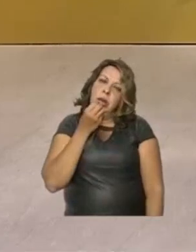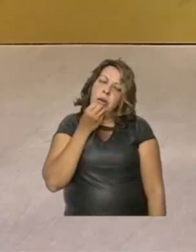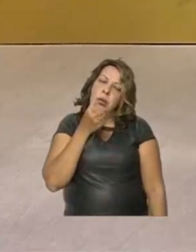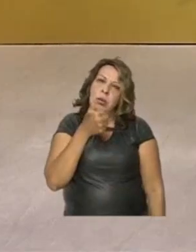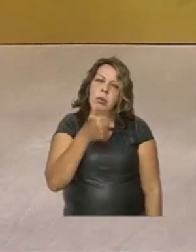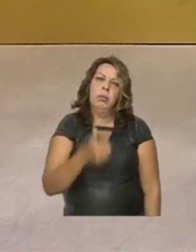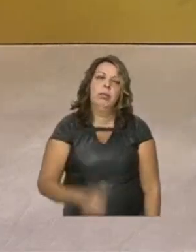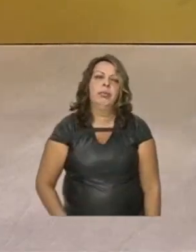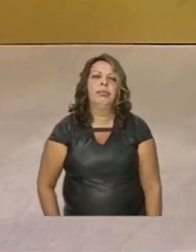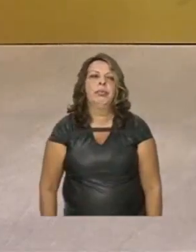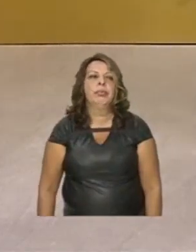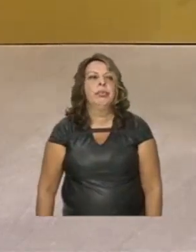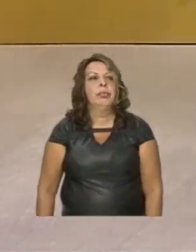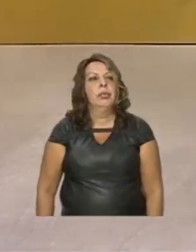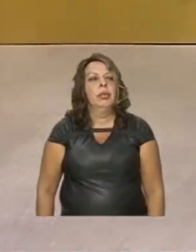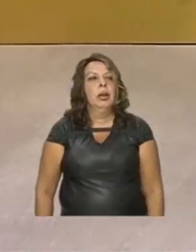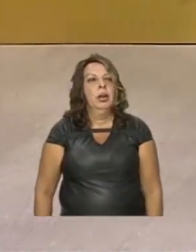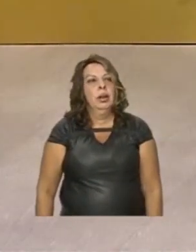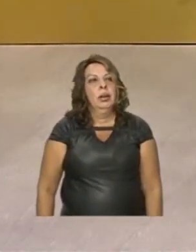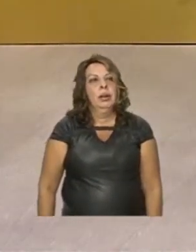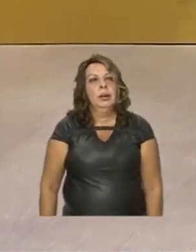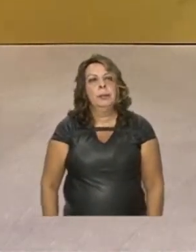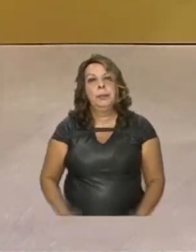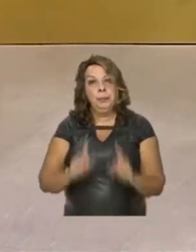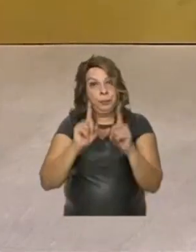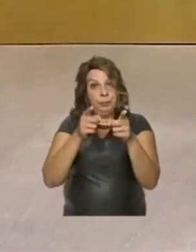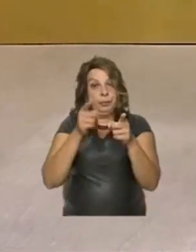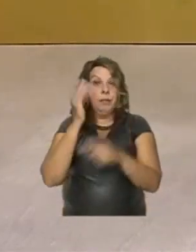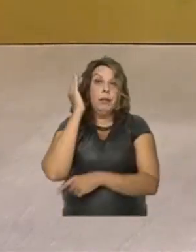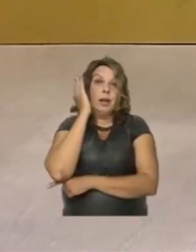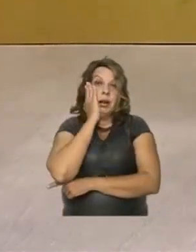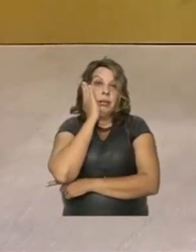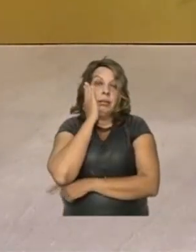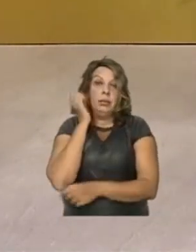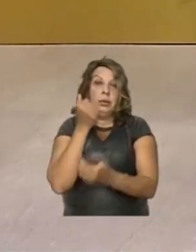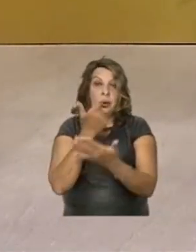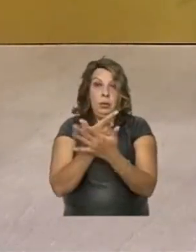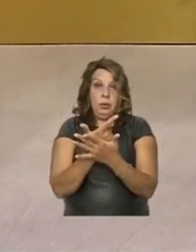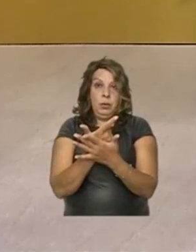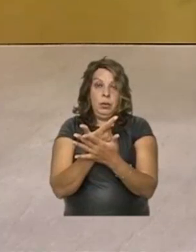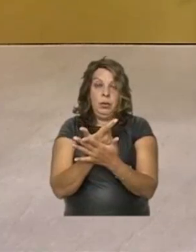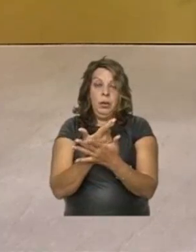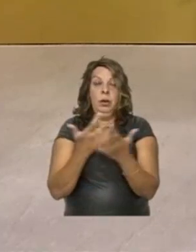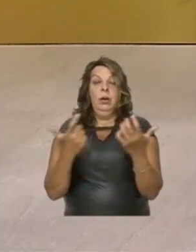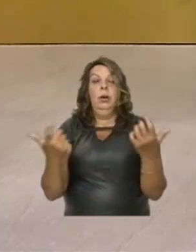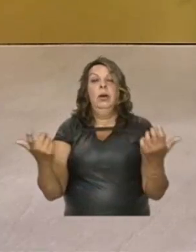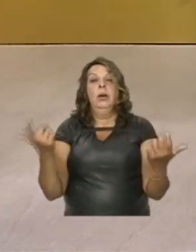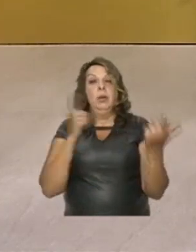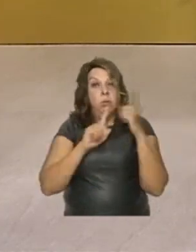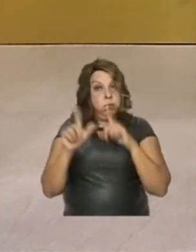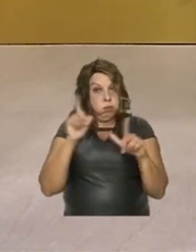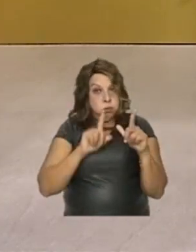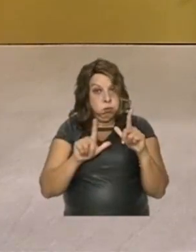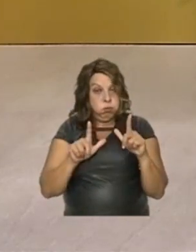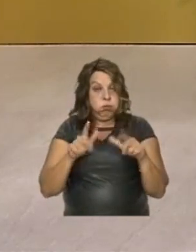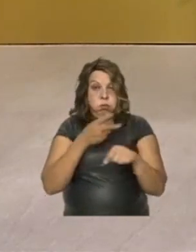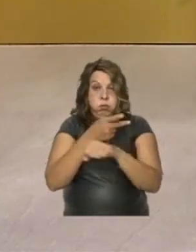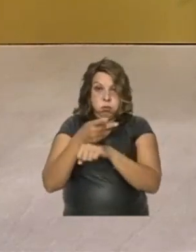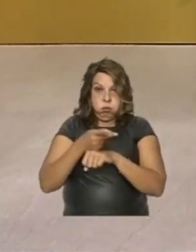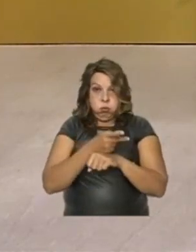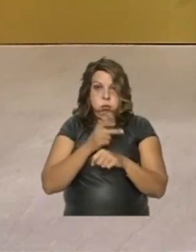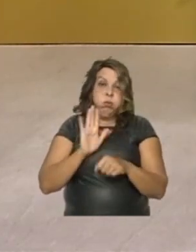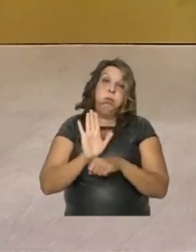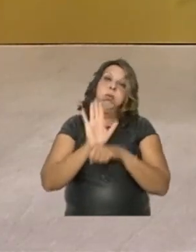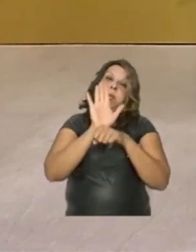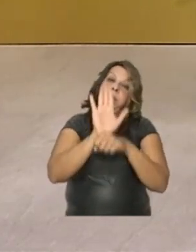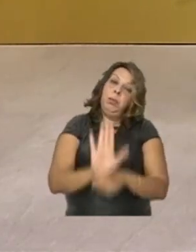YouTube, pode conectar. É isso aí. E você sabia que eu queria aí o Caju Cap? Além de concorrer a prêmios incríveis, você está ajudando ao Grupo de